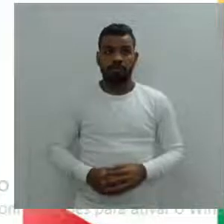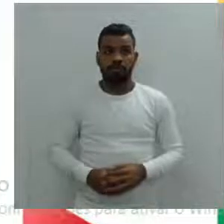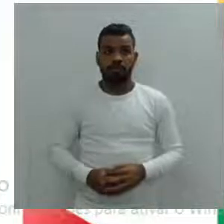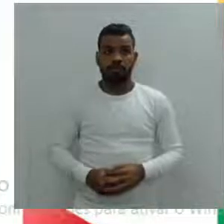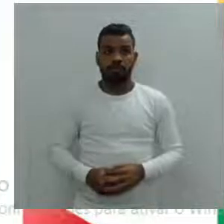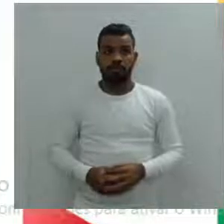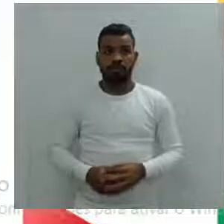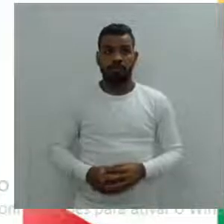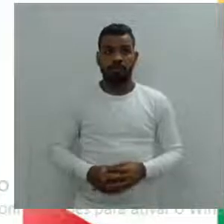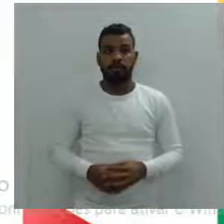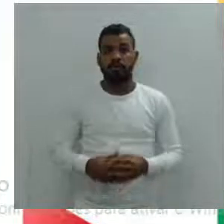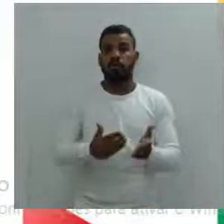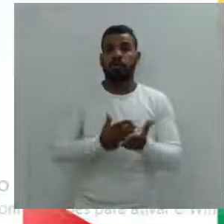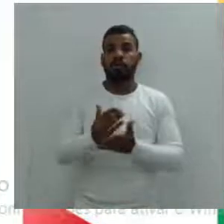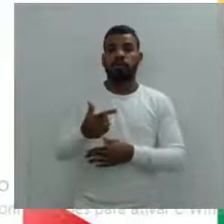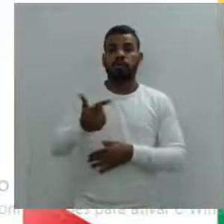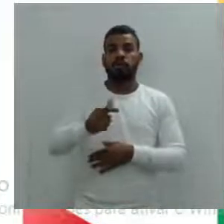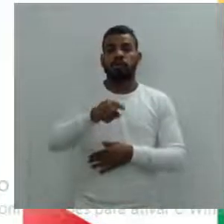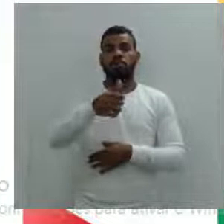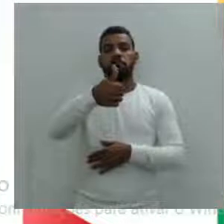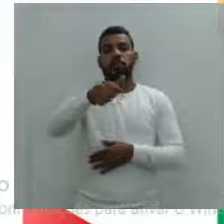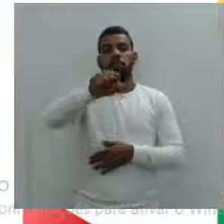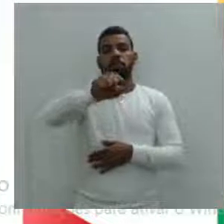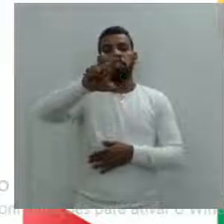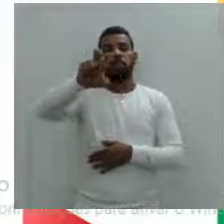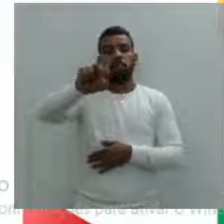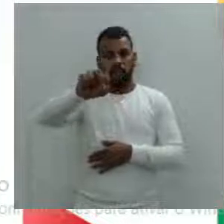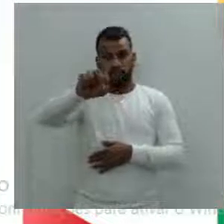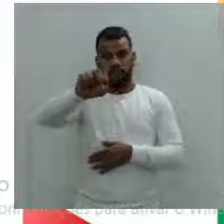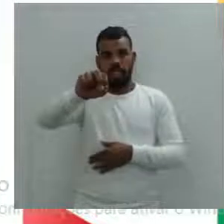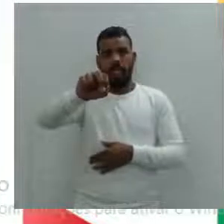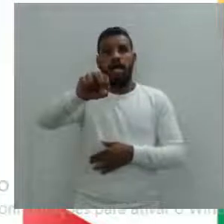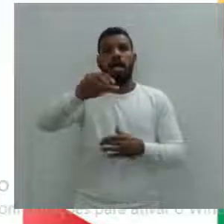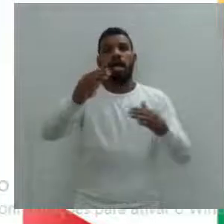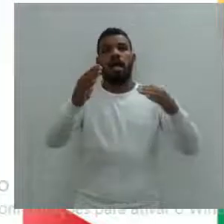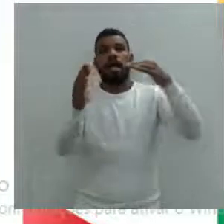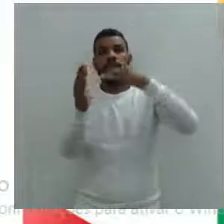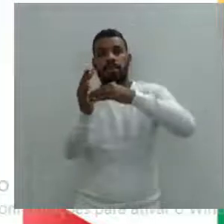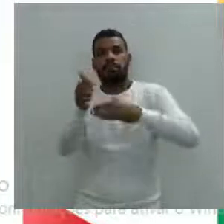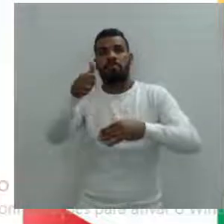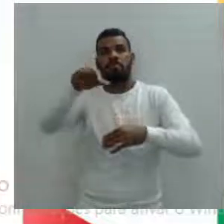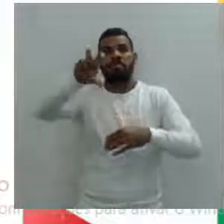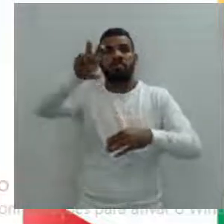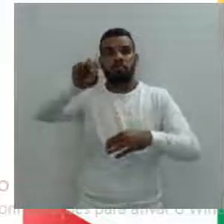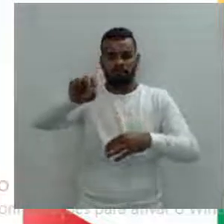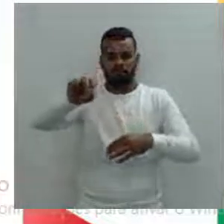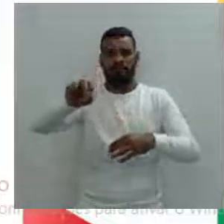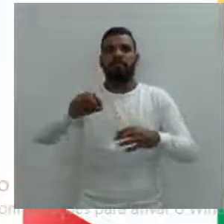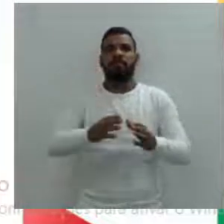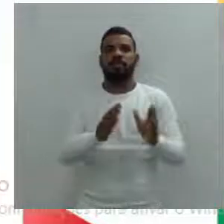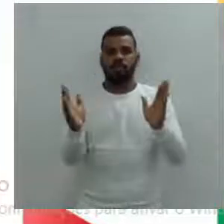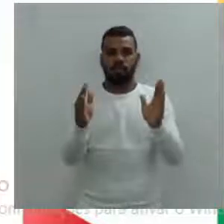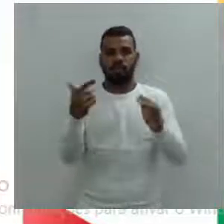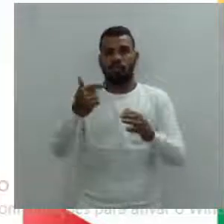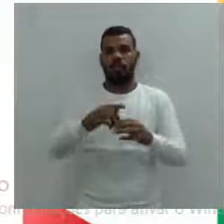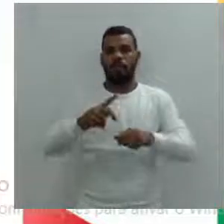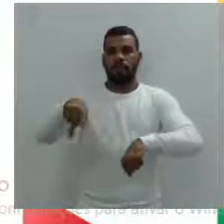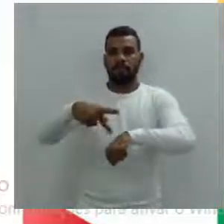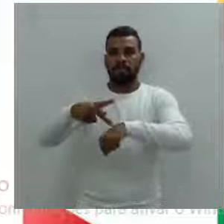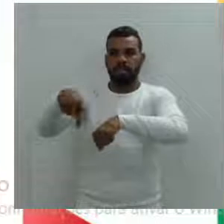vai começar de 1850 a 1950. Tá certo? Os países eles vão começar a